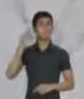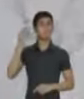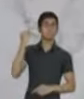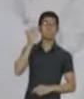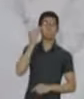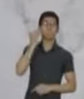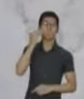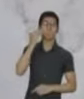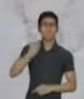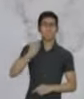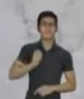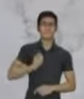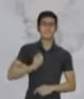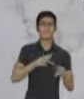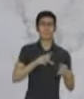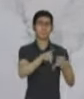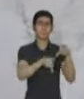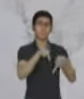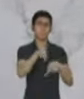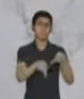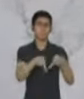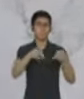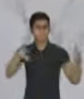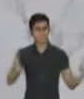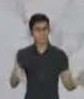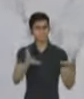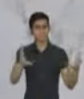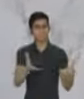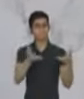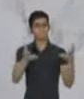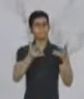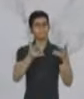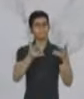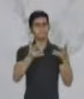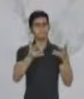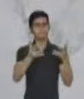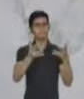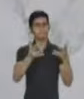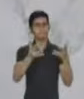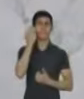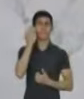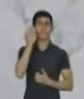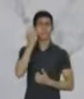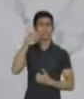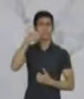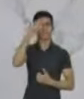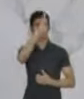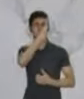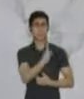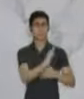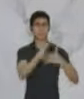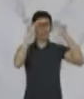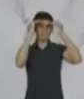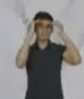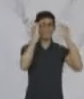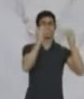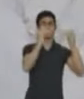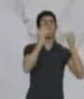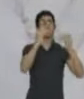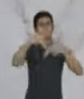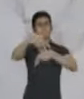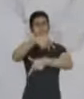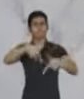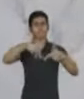vida coletiva tentando fazer com que em nosso país exista respeito exista civilidade não a